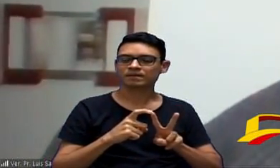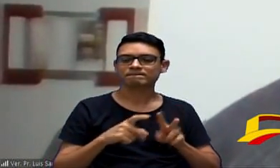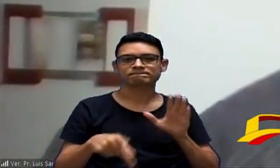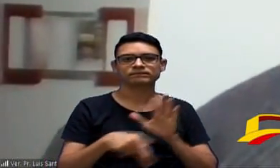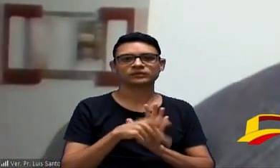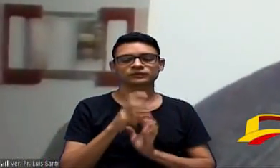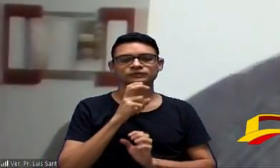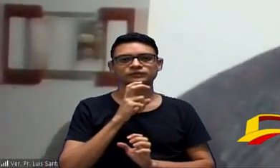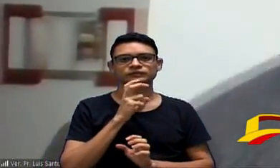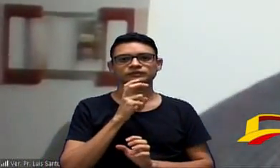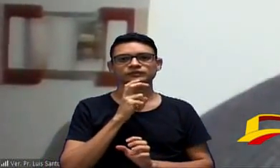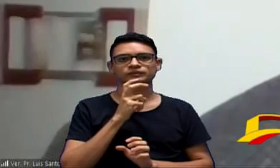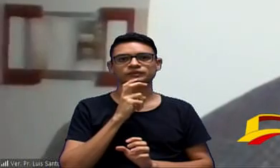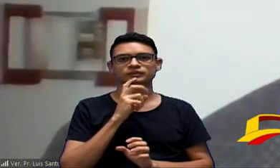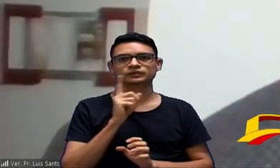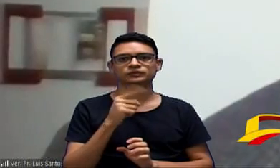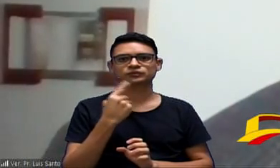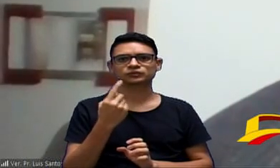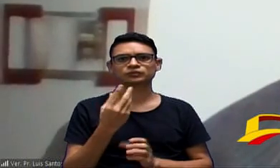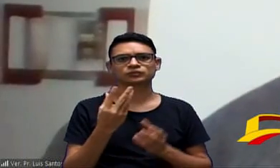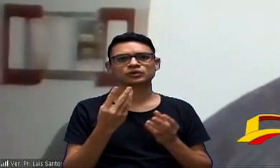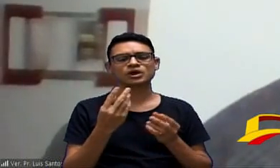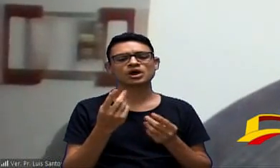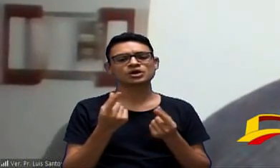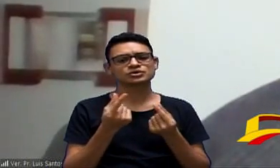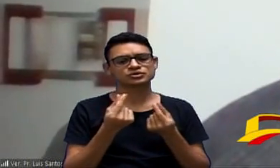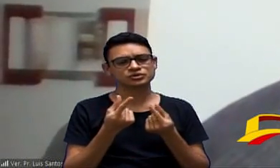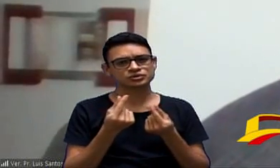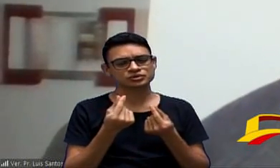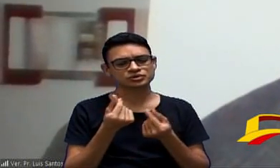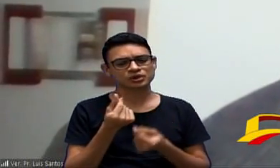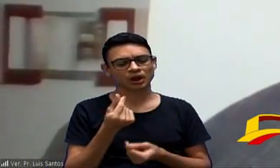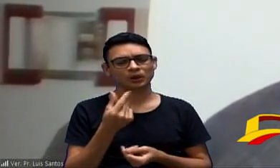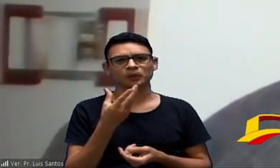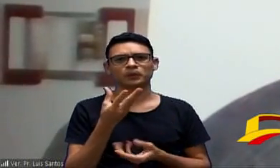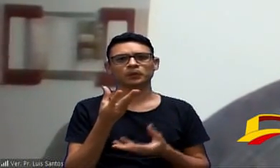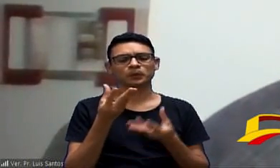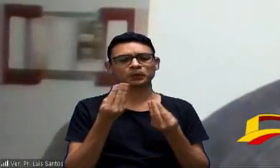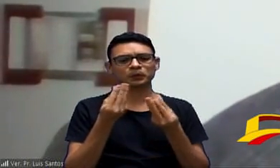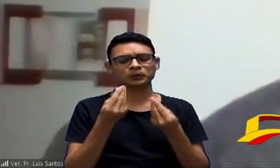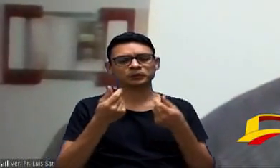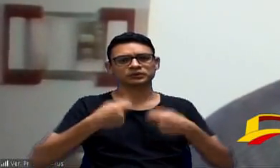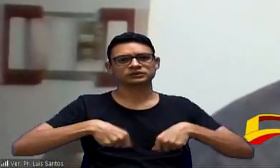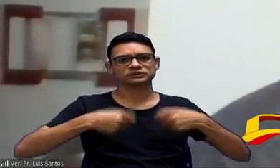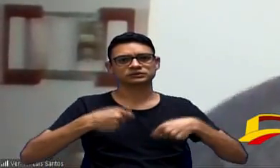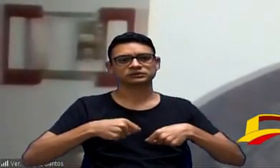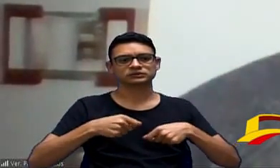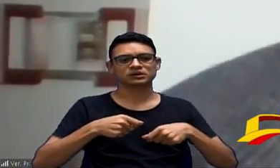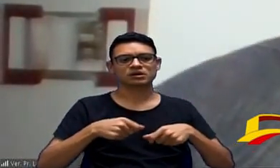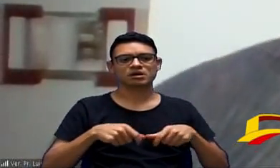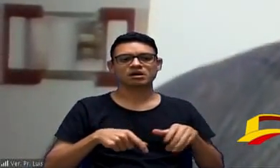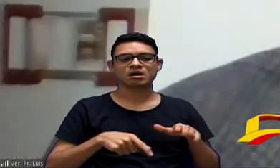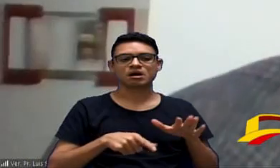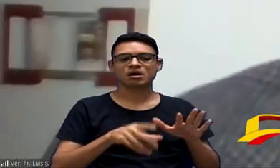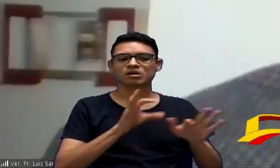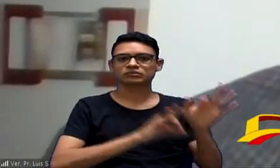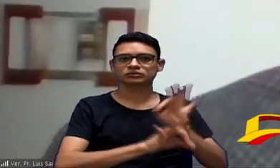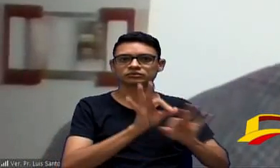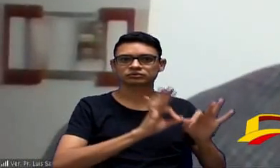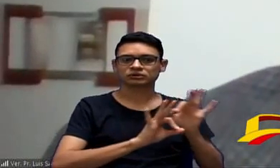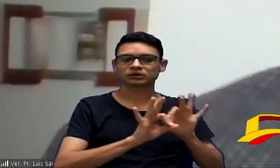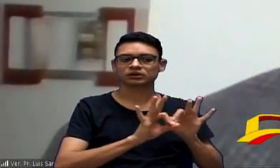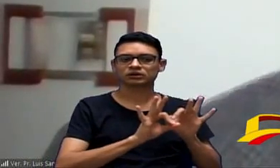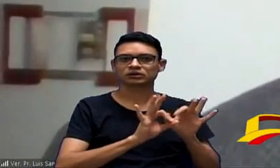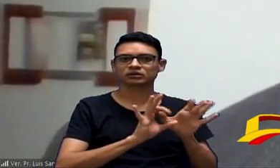municipal. Tudo isso é muito dinheiro. Então, se o projeto está atrelado, e eu falo isso com isenção,